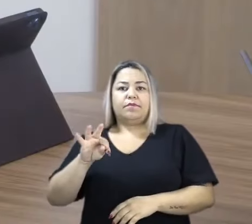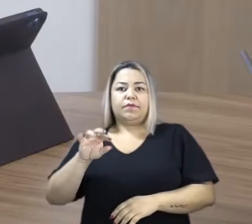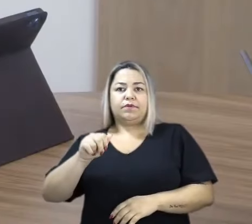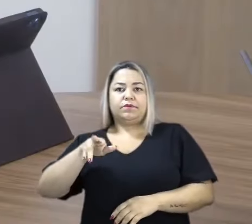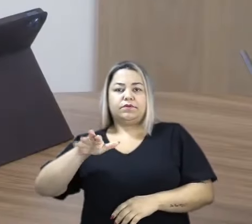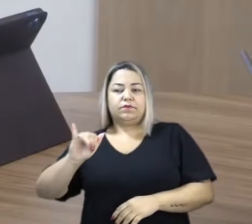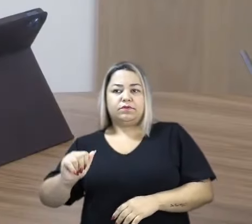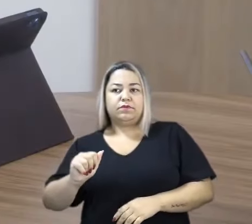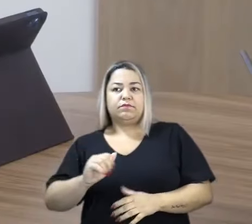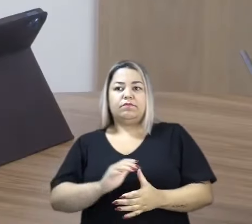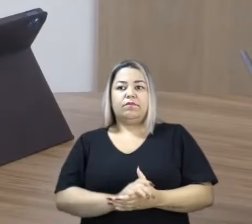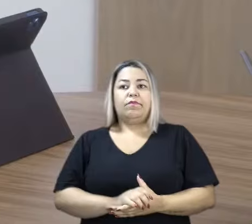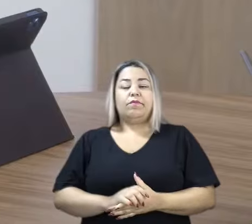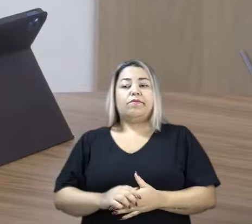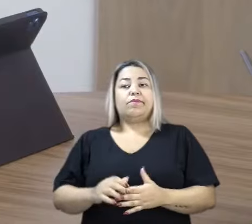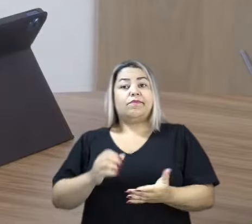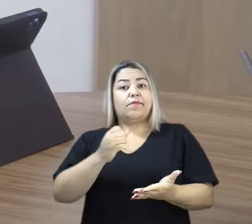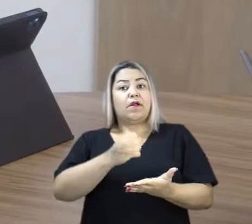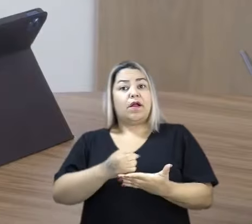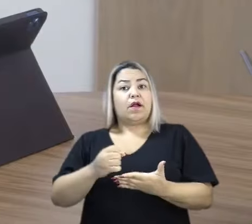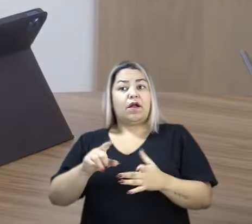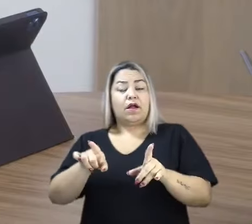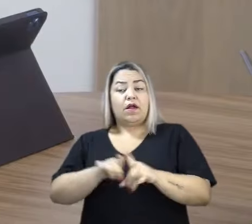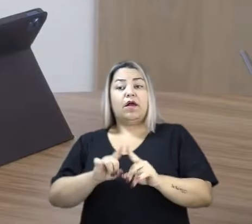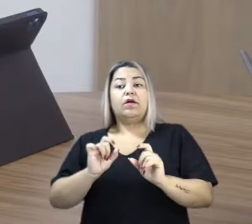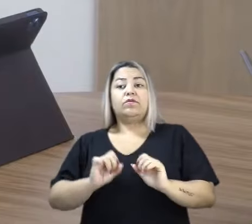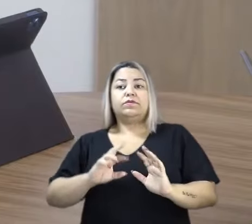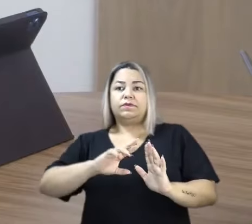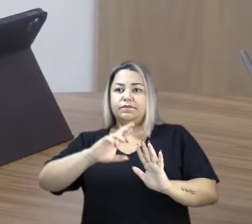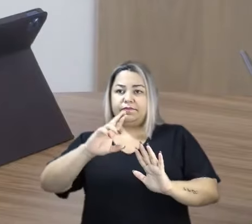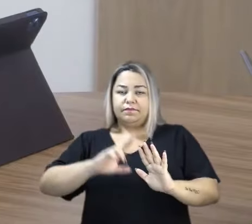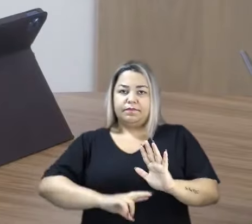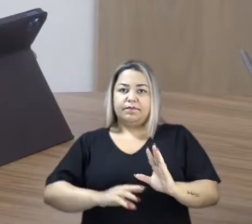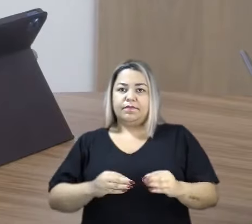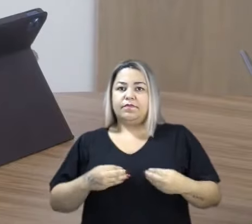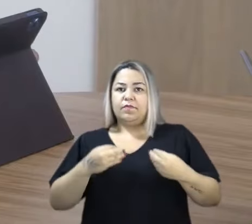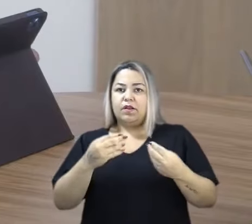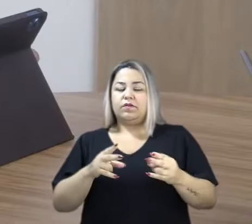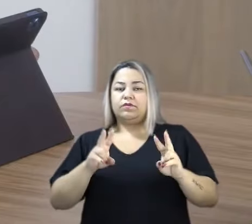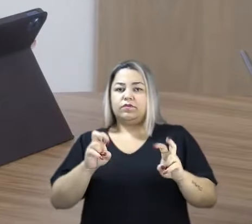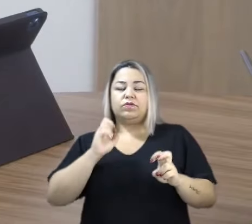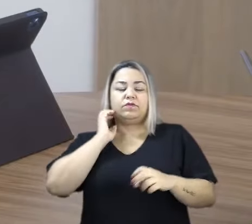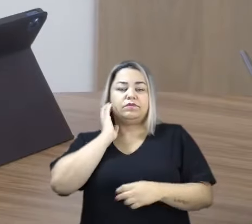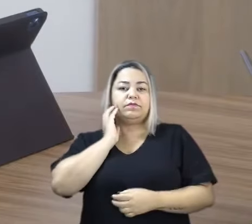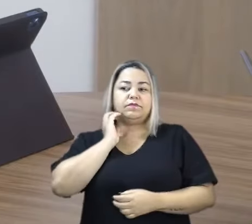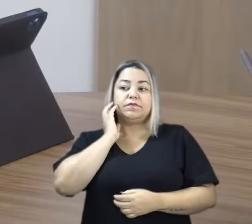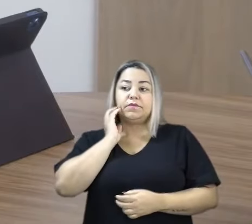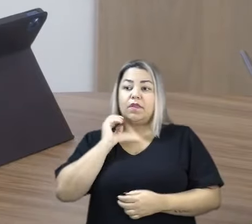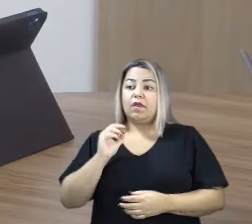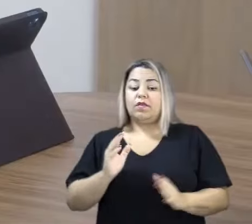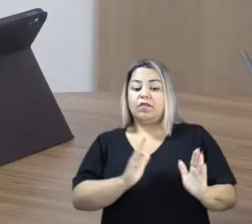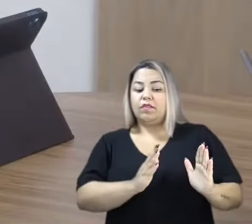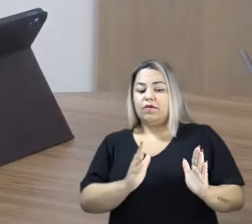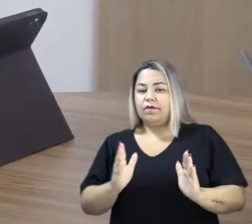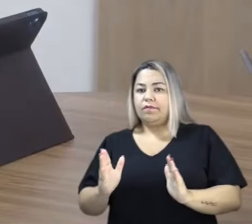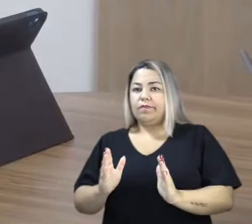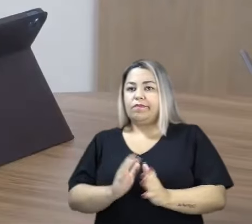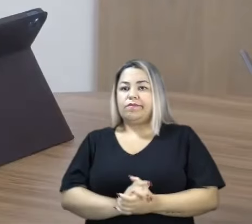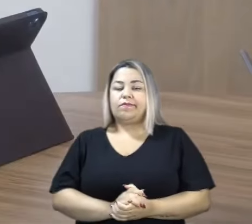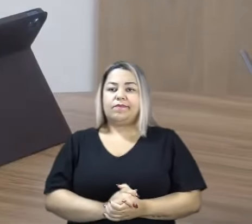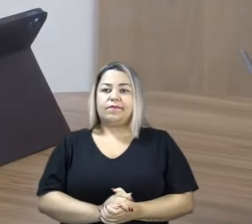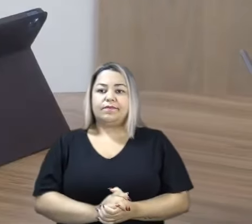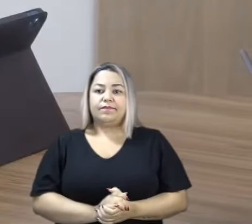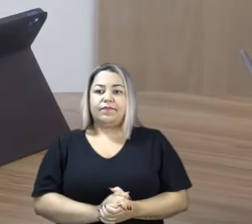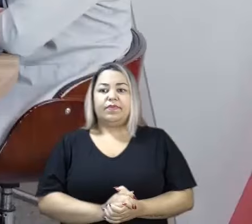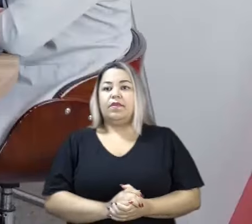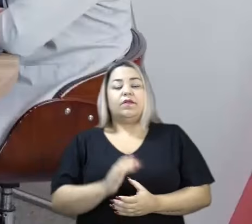a demarcação, a entrega do título e o registro. Ou seja, né, não é um passo a passo